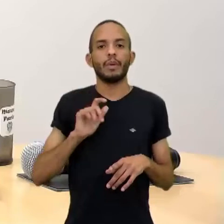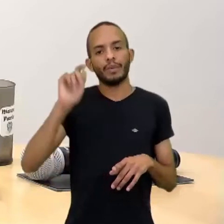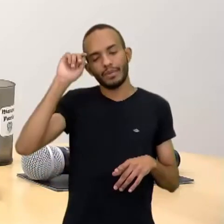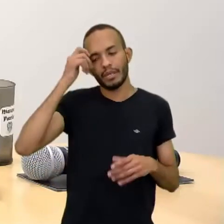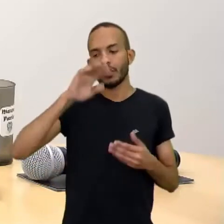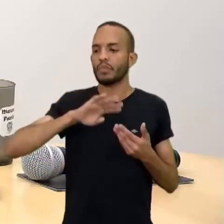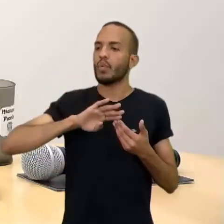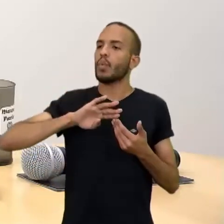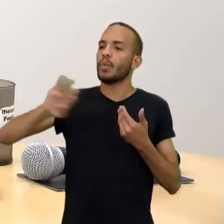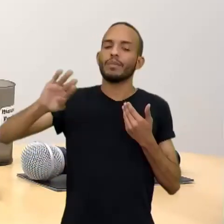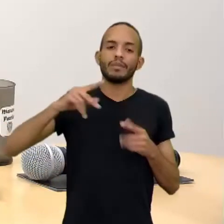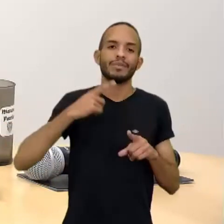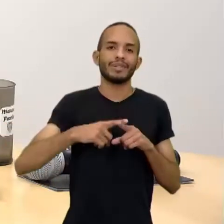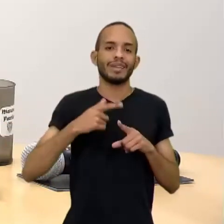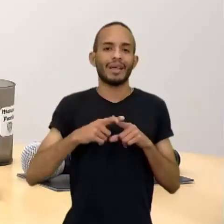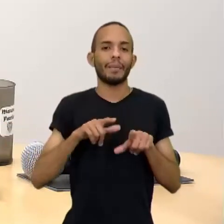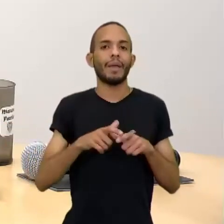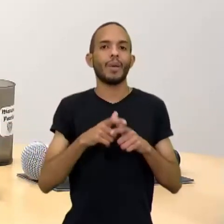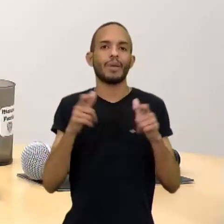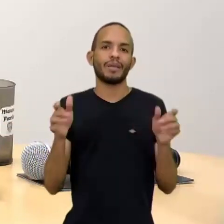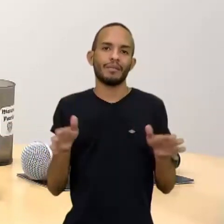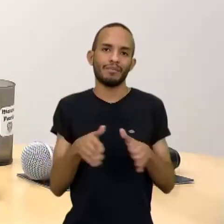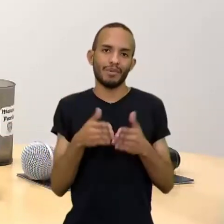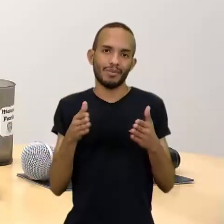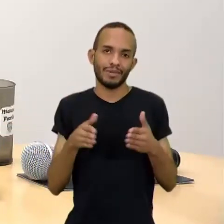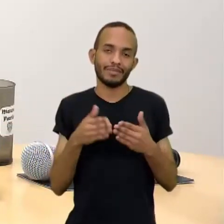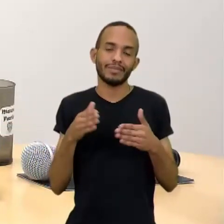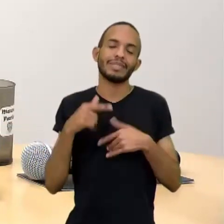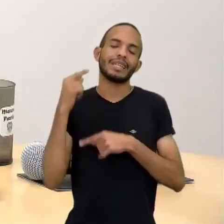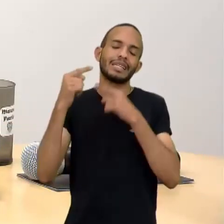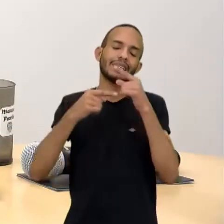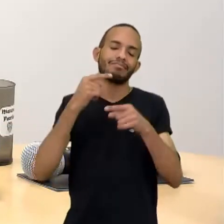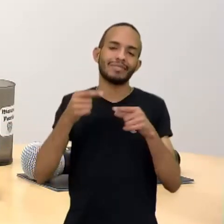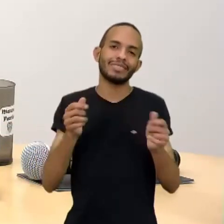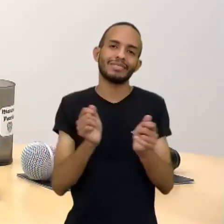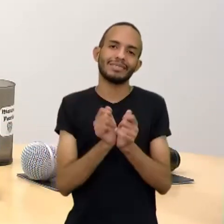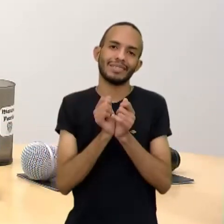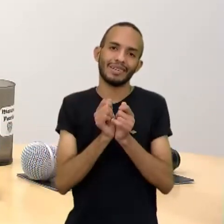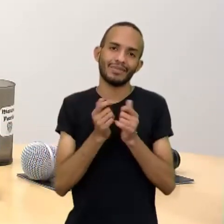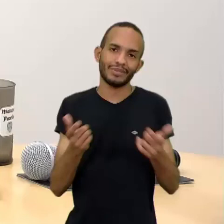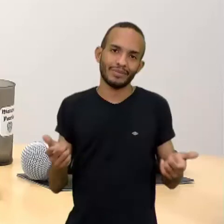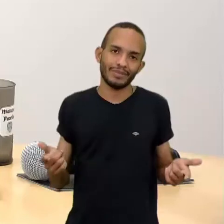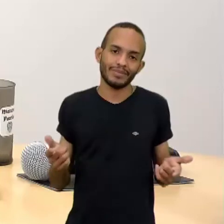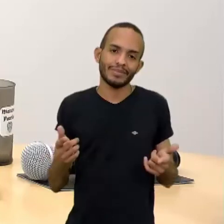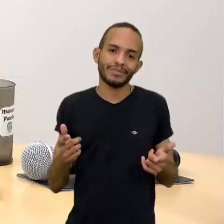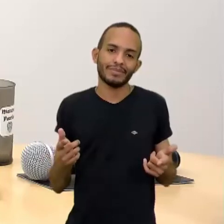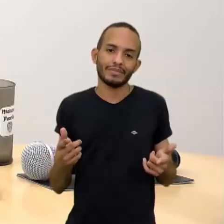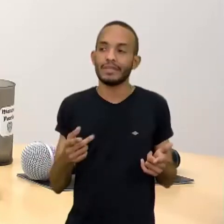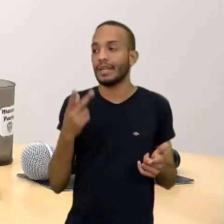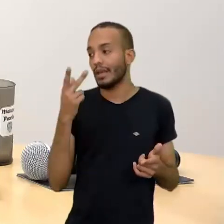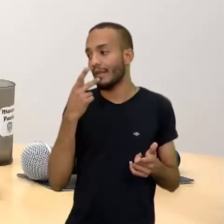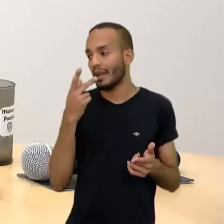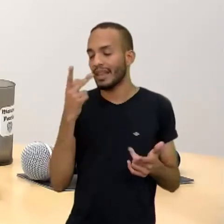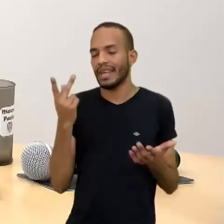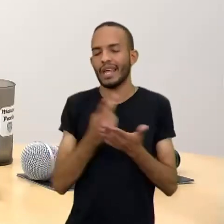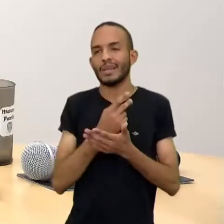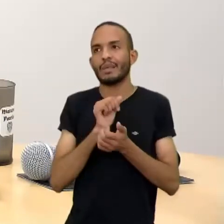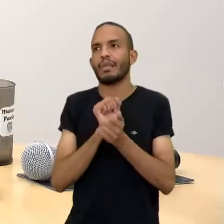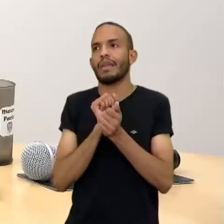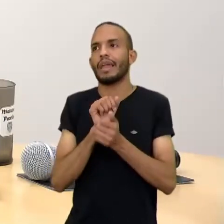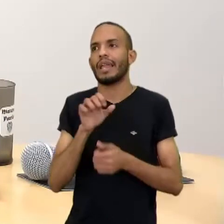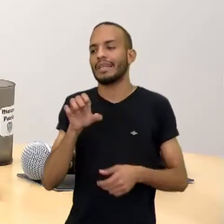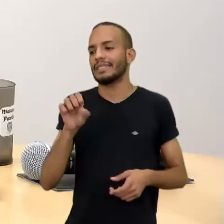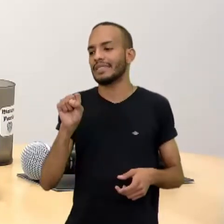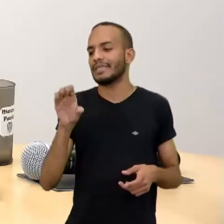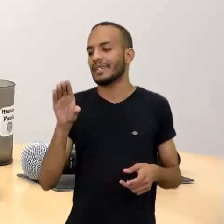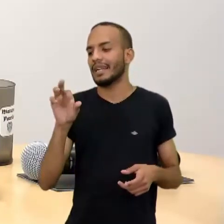afastado, né, porque a maioria é pobre, a maioria era descendente de escravos, então, de escravizados, né? Eu já cometendo um erro aqui. E aí